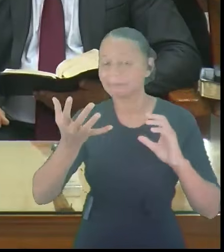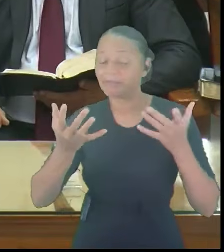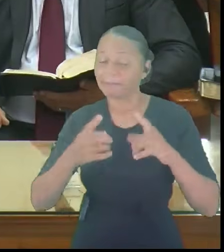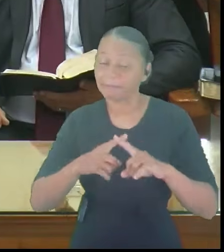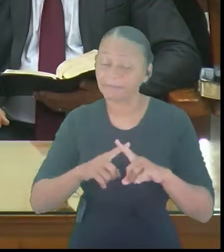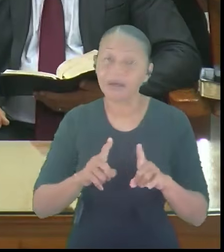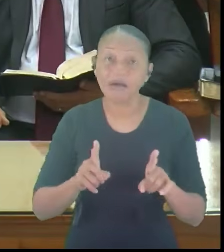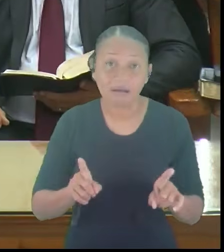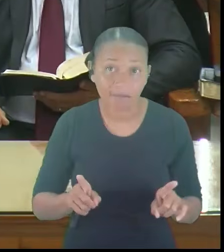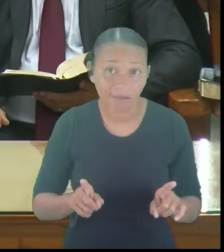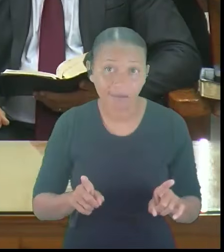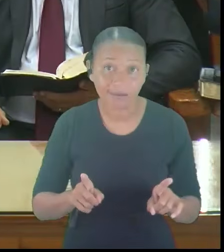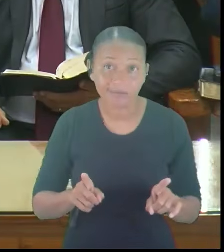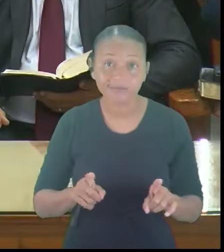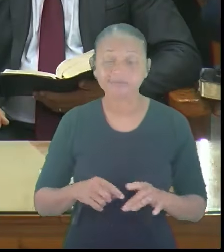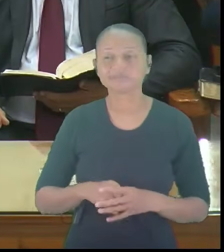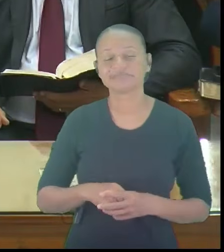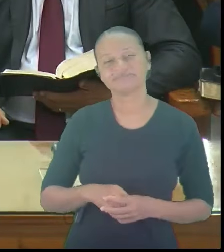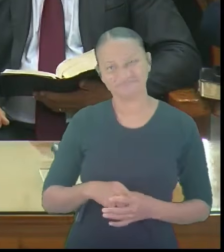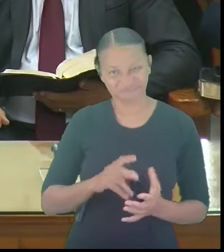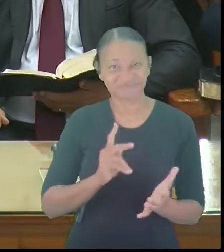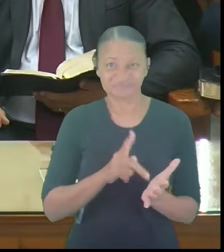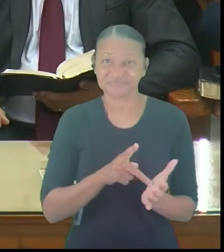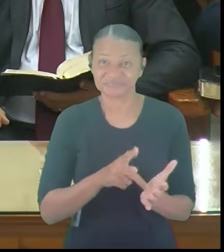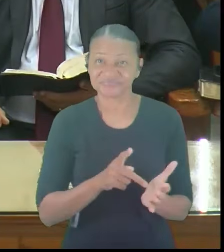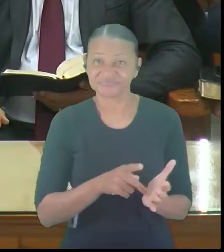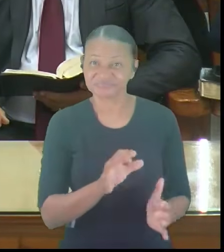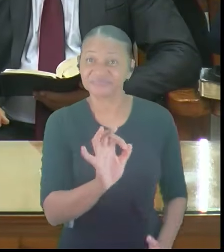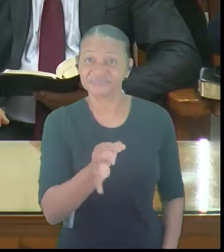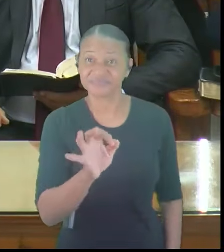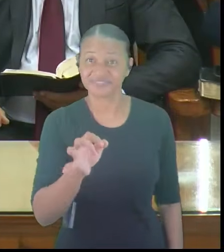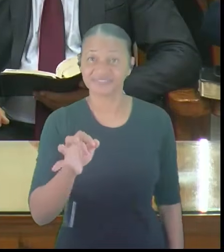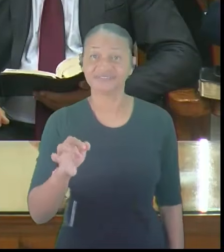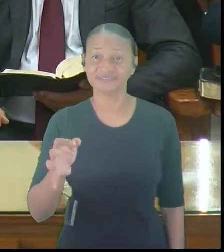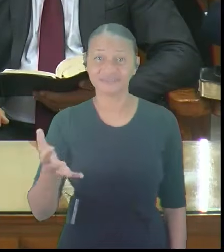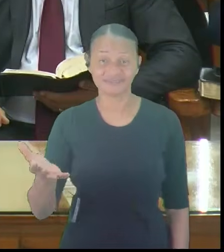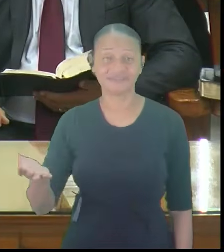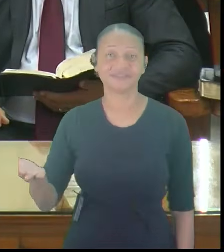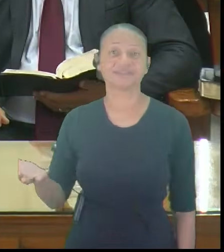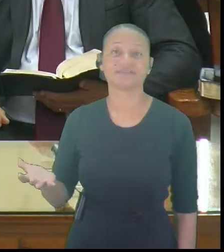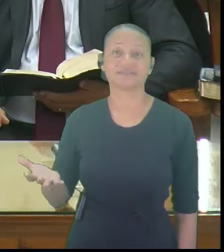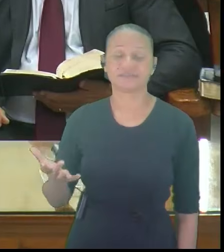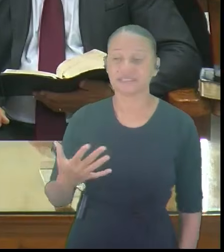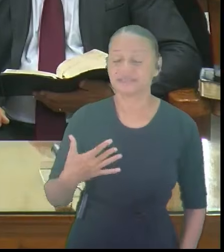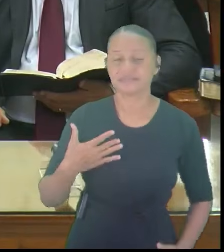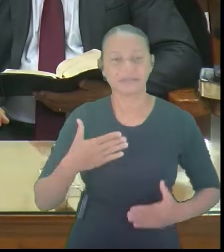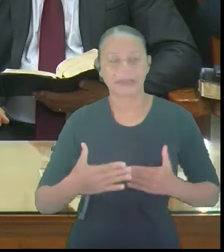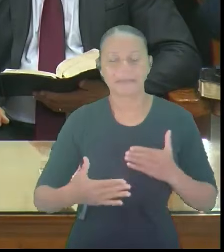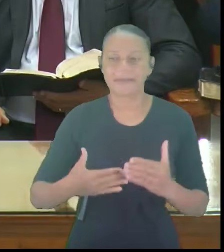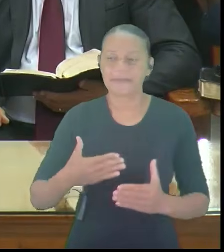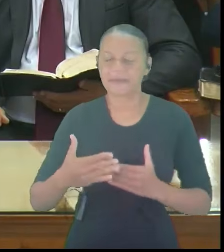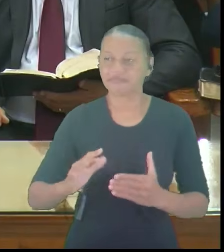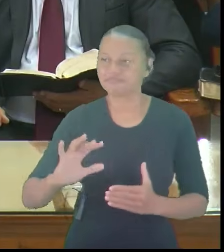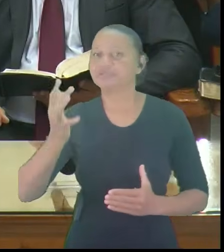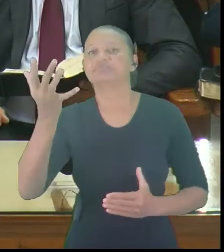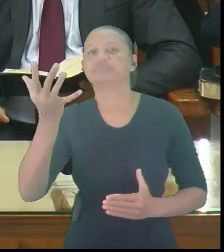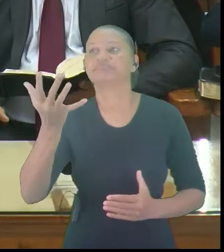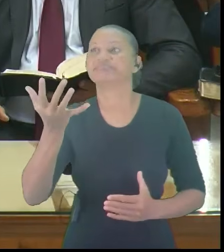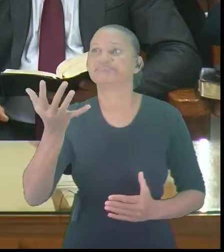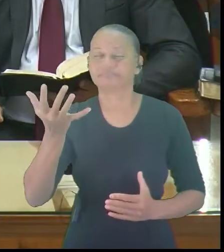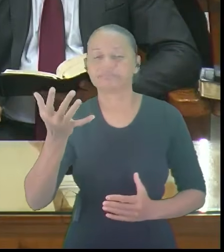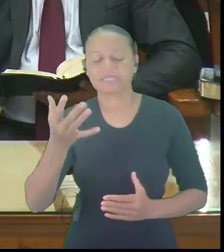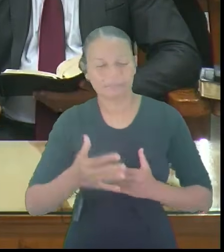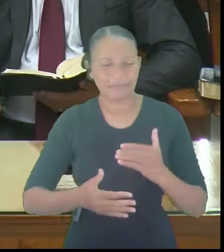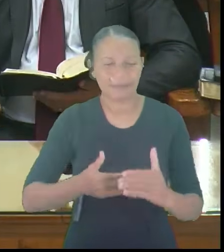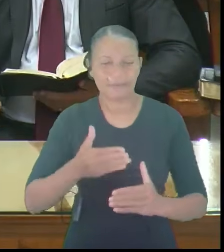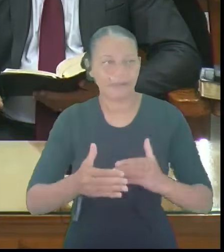mas... É verdade ou não é, irmãos amados? Vem uma coisa adversa. Vem